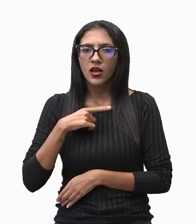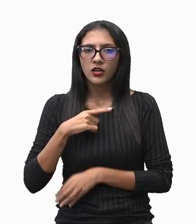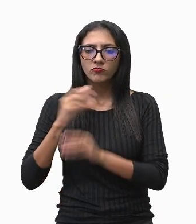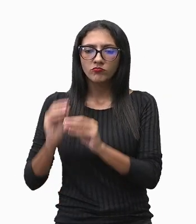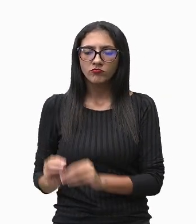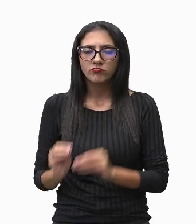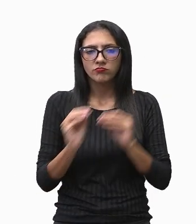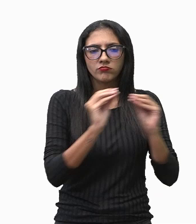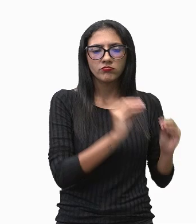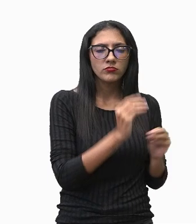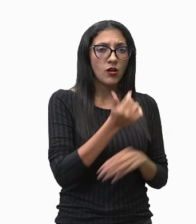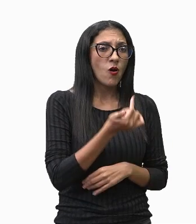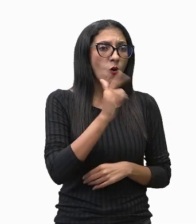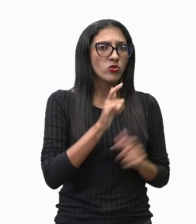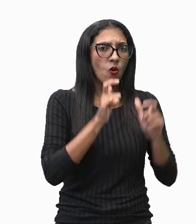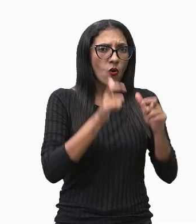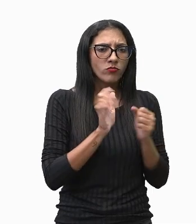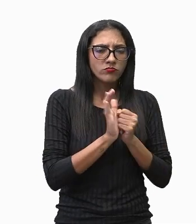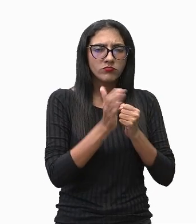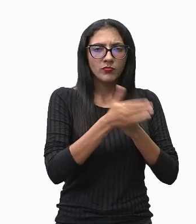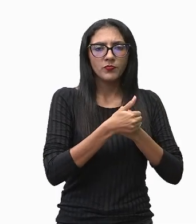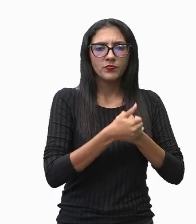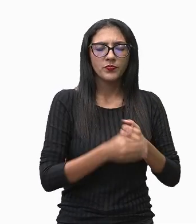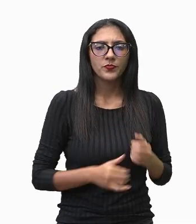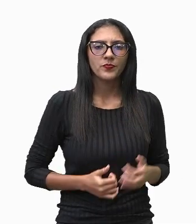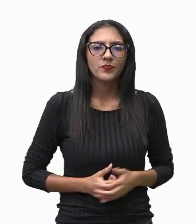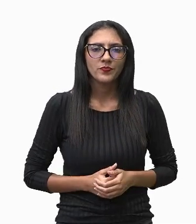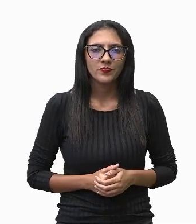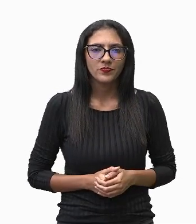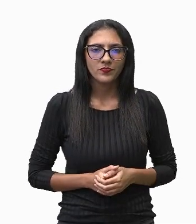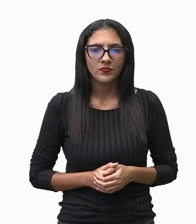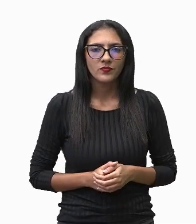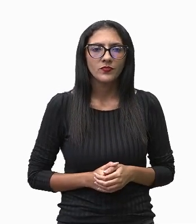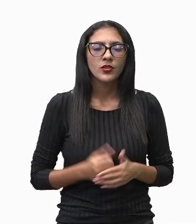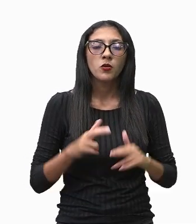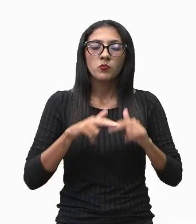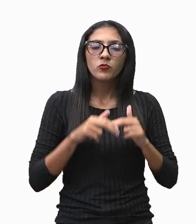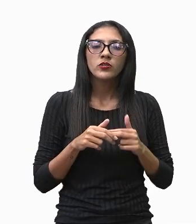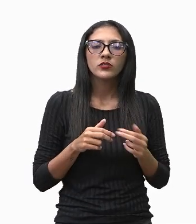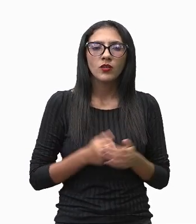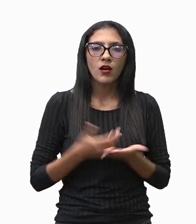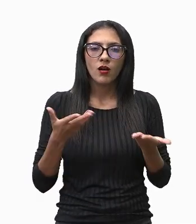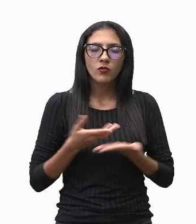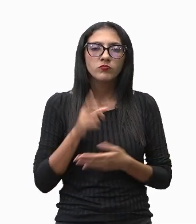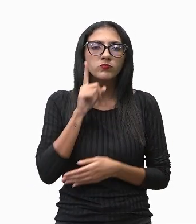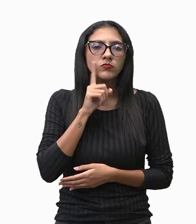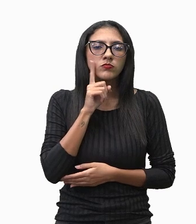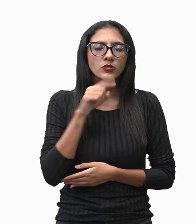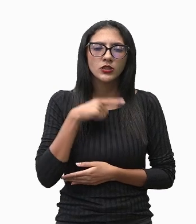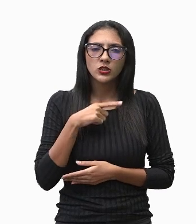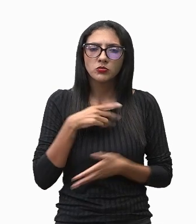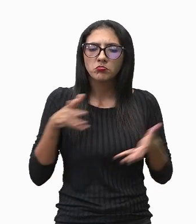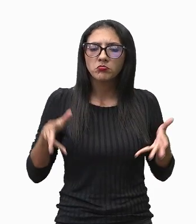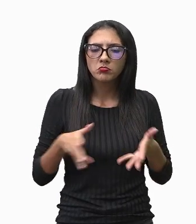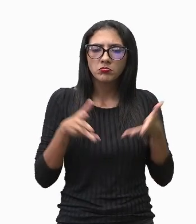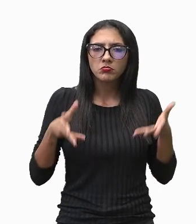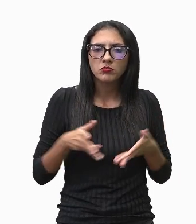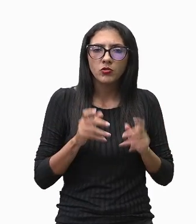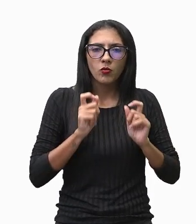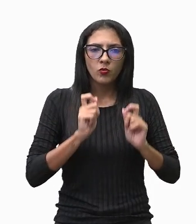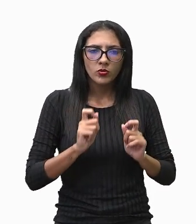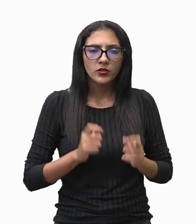Paquistão. Com isso, os Estados Unidos ele começou a incentivar a instalação da